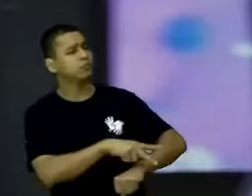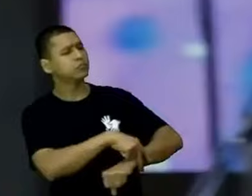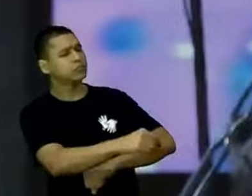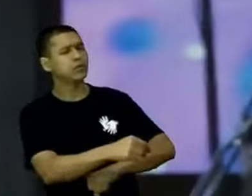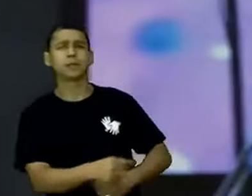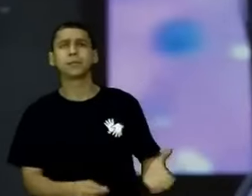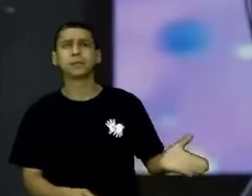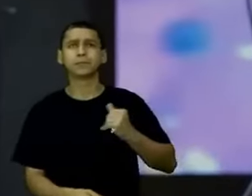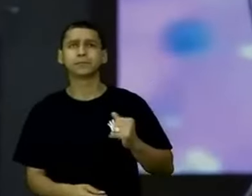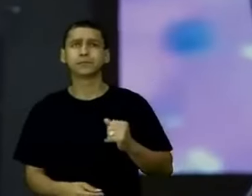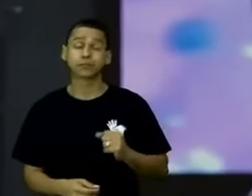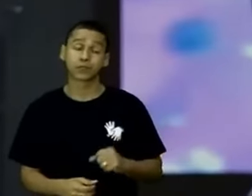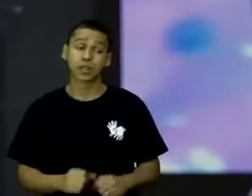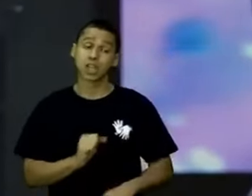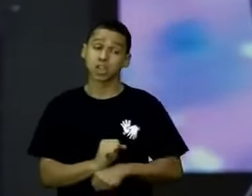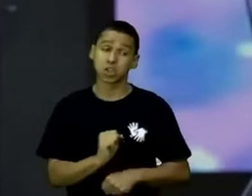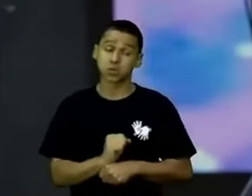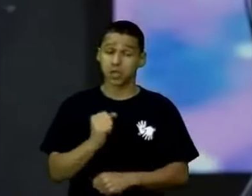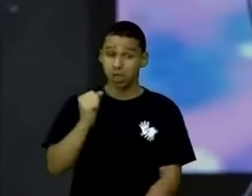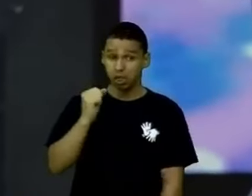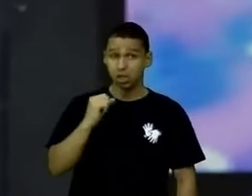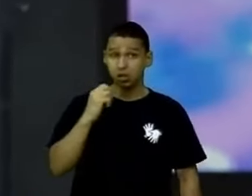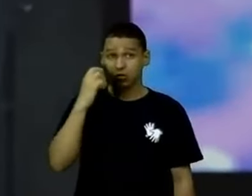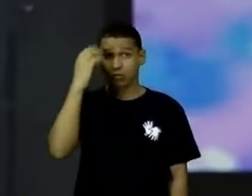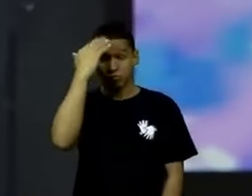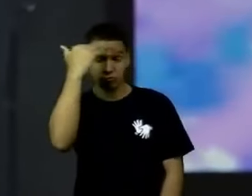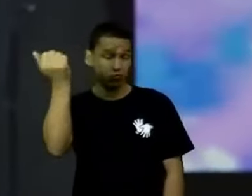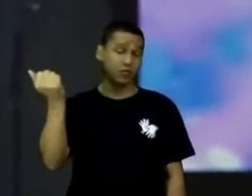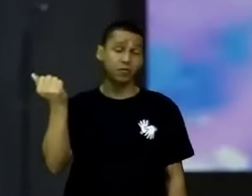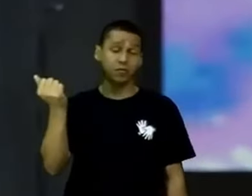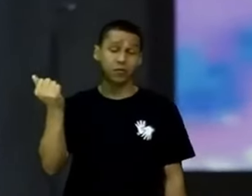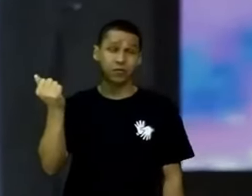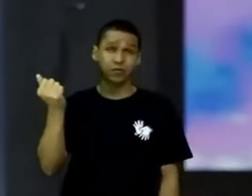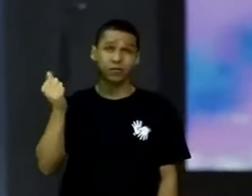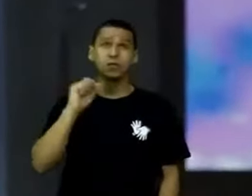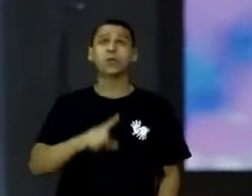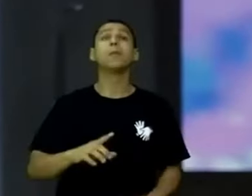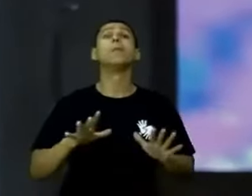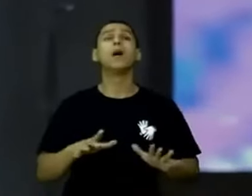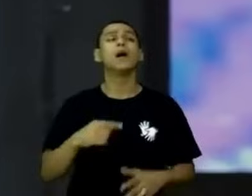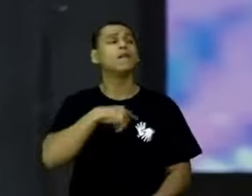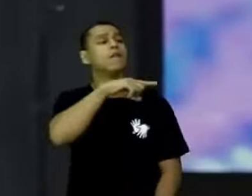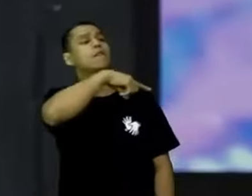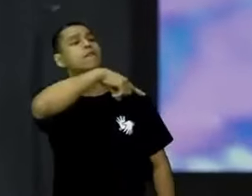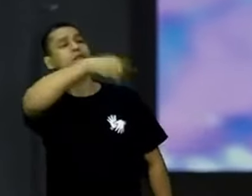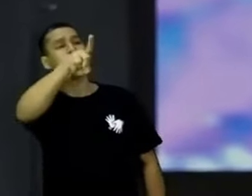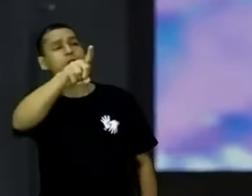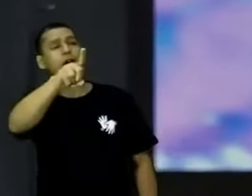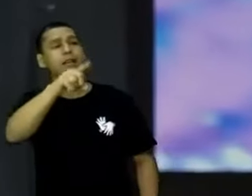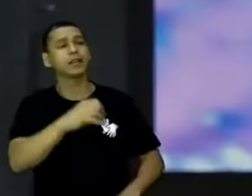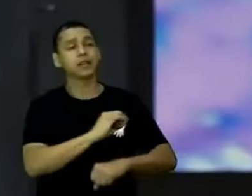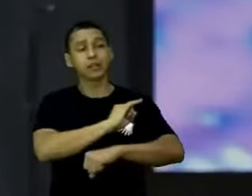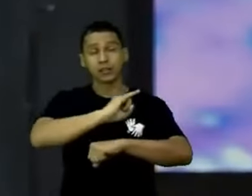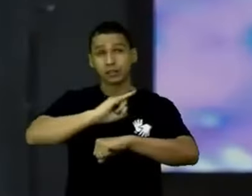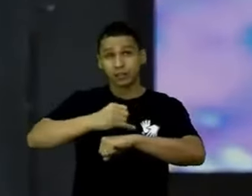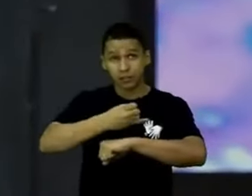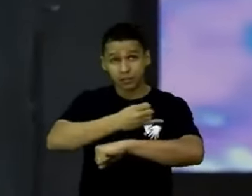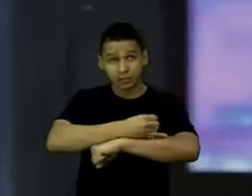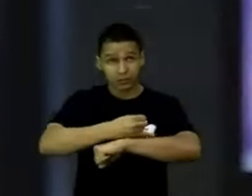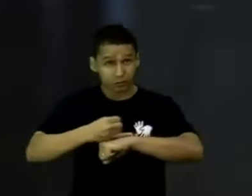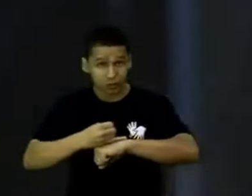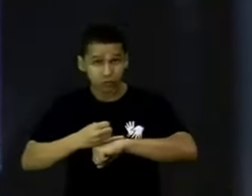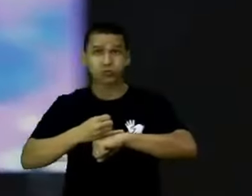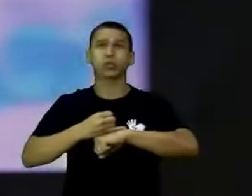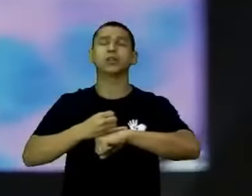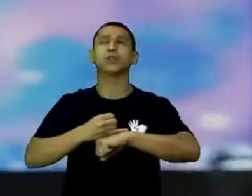Se ele está esperando um show, ele não vai ter. Mas fala que eu mandei ele no Jordão se lavar 7 vezes. Aí